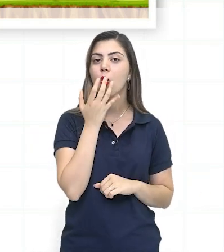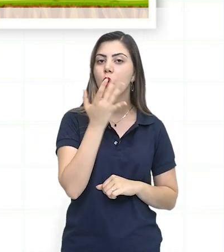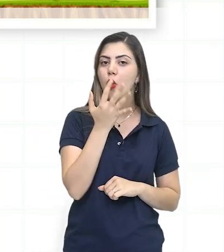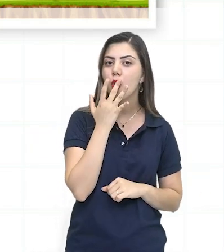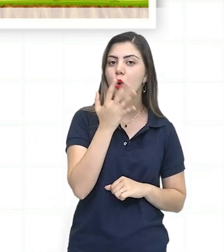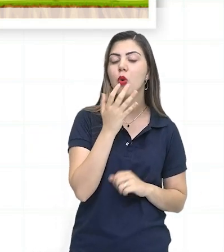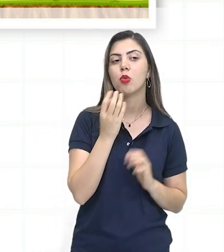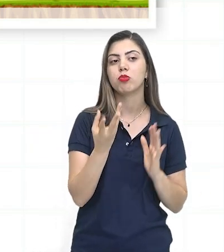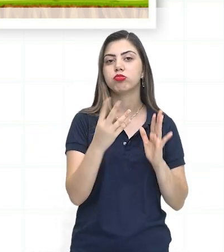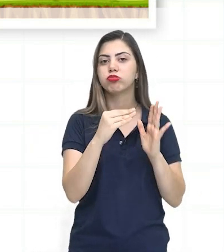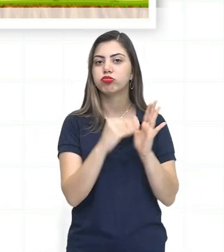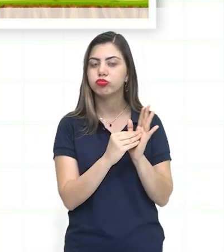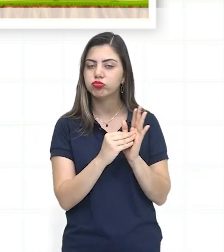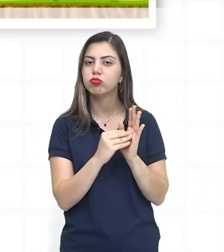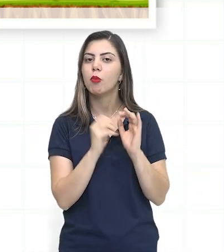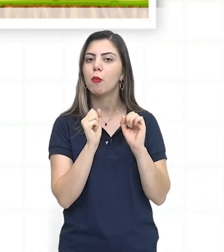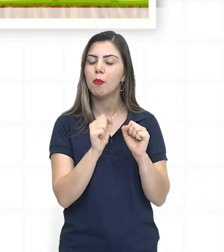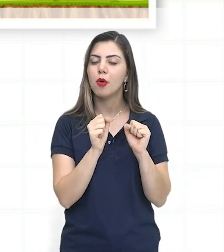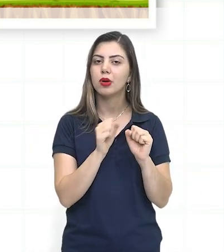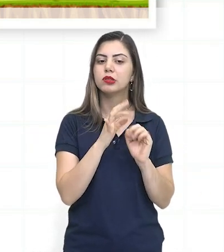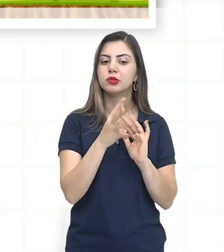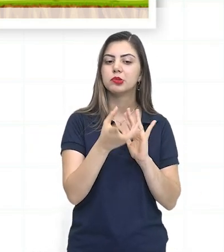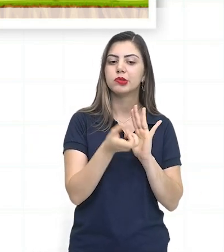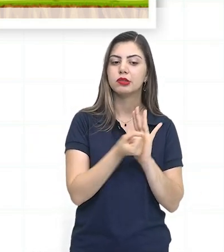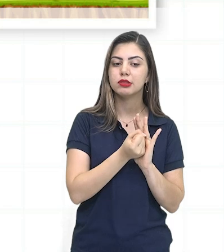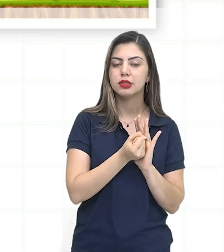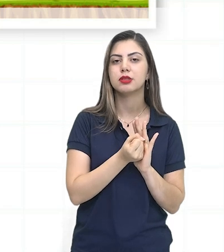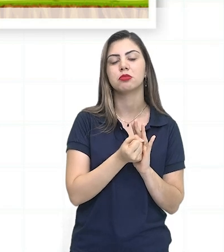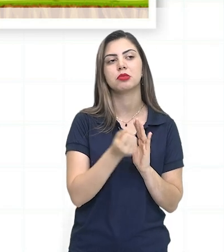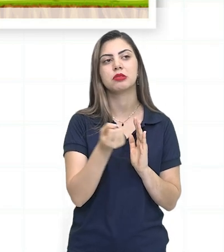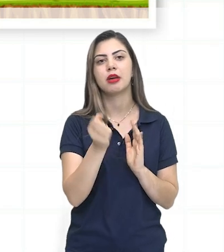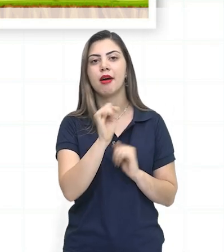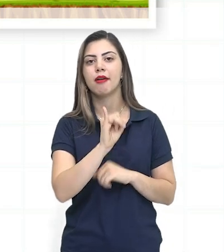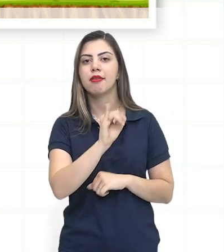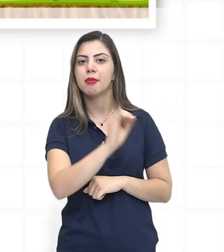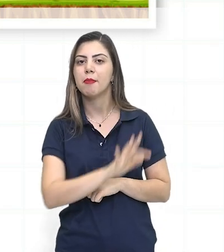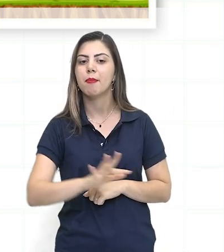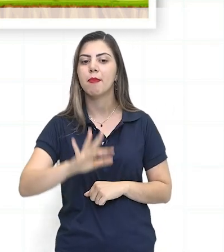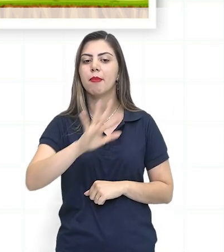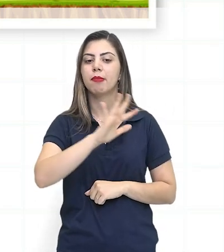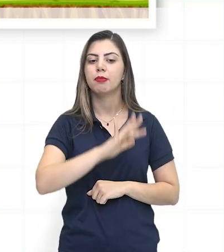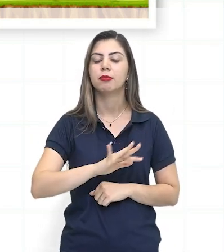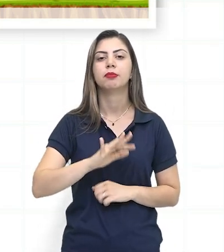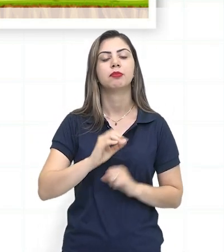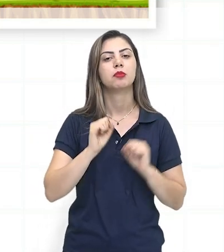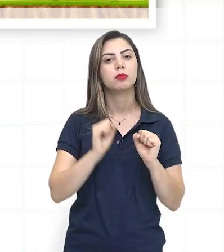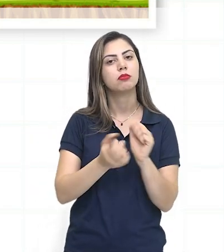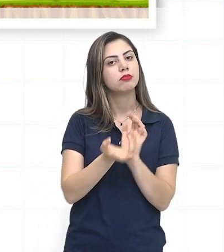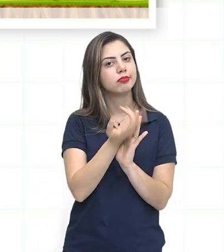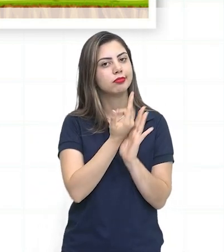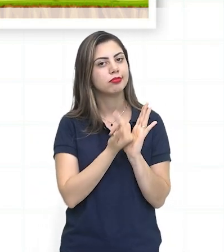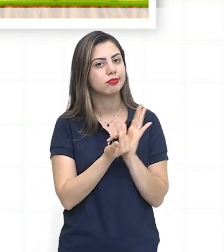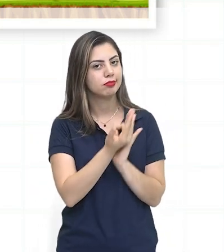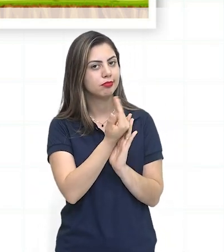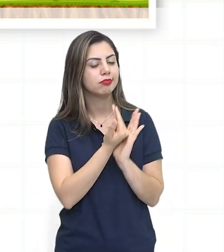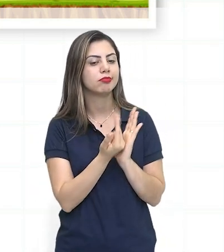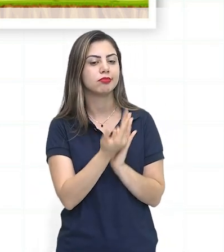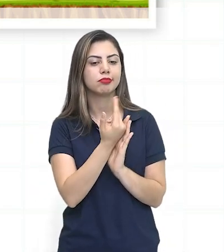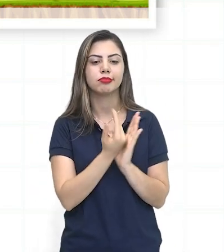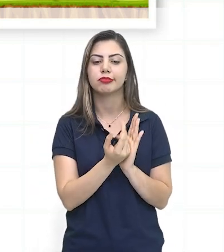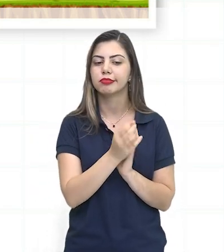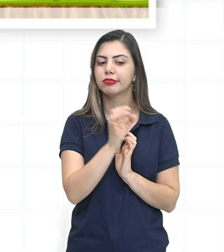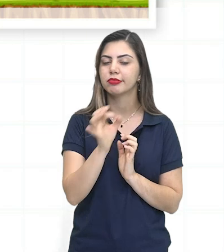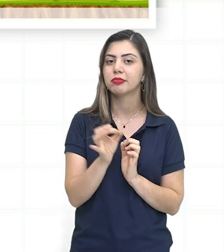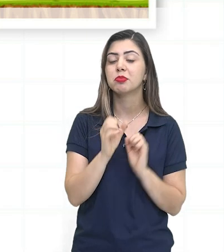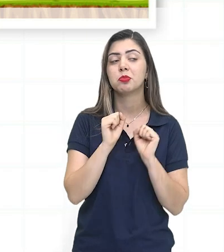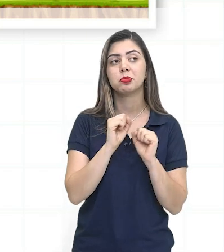cores na sinalização, imagem nas placas, eu posso ter desenho, eu posso